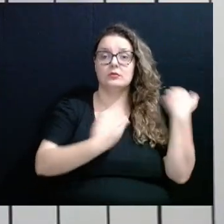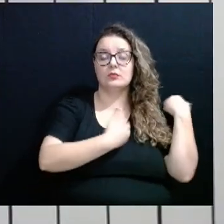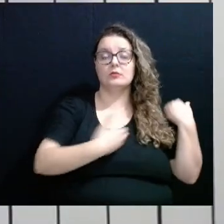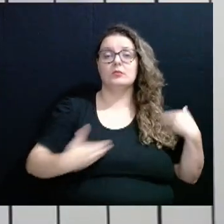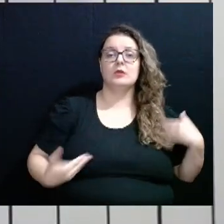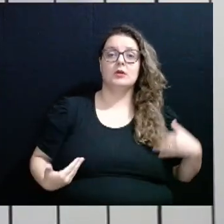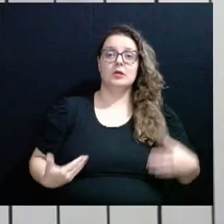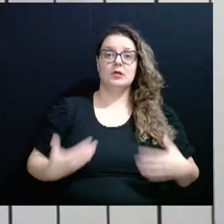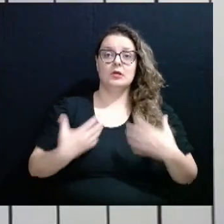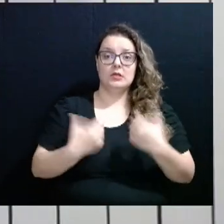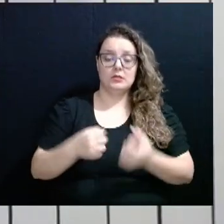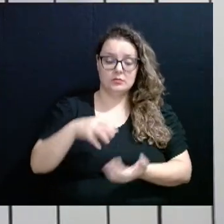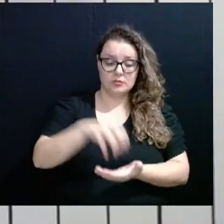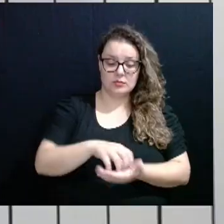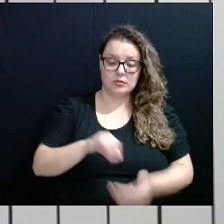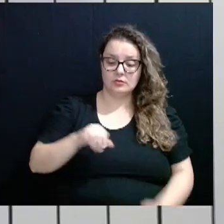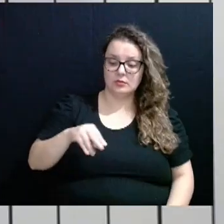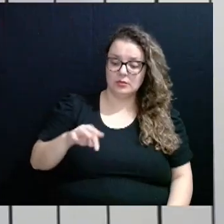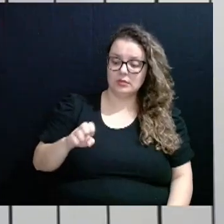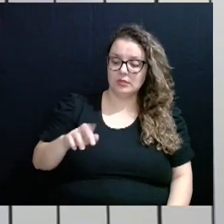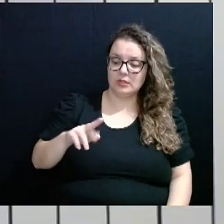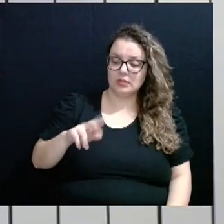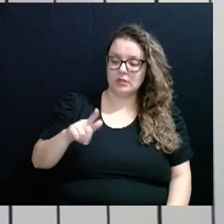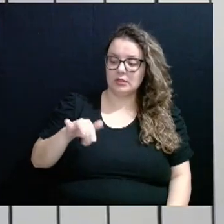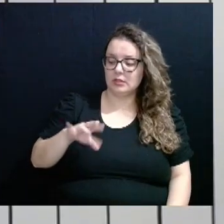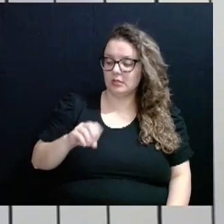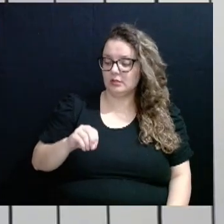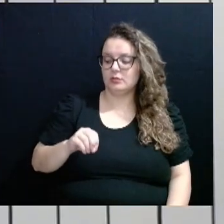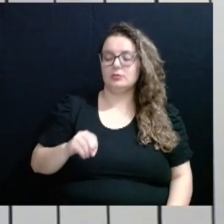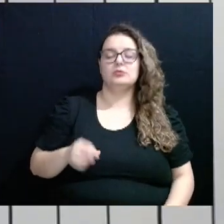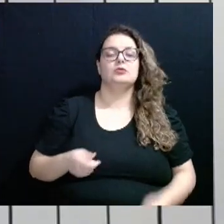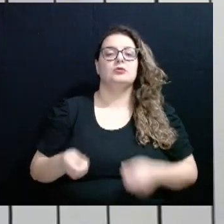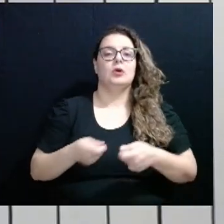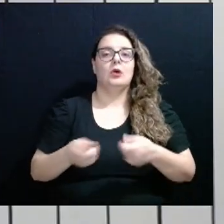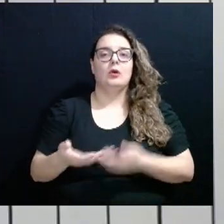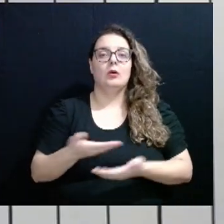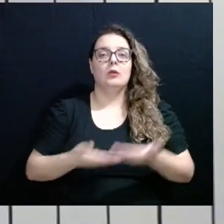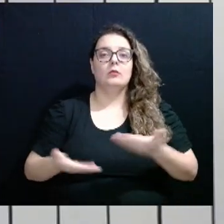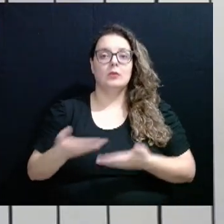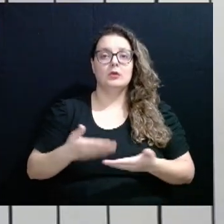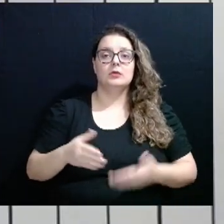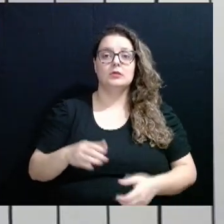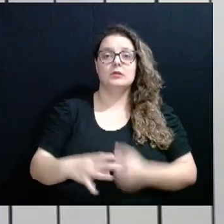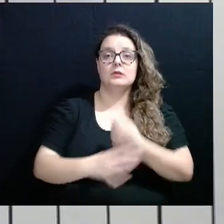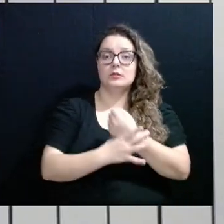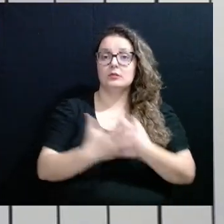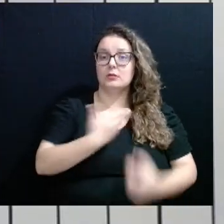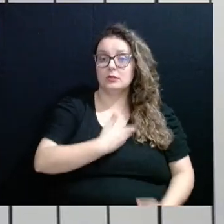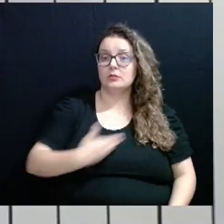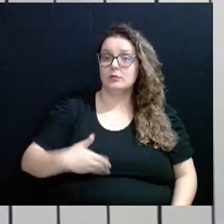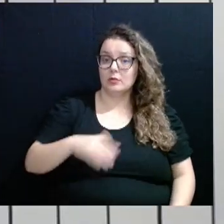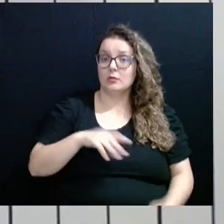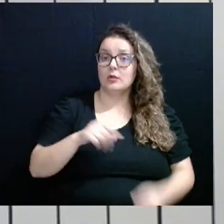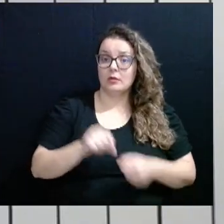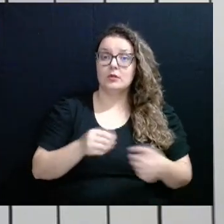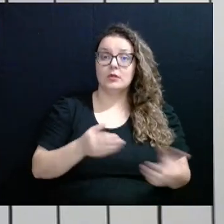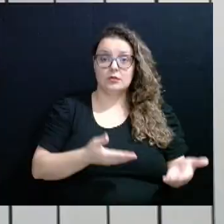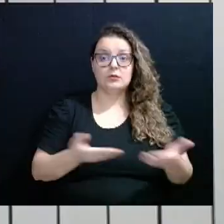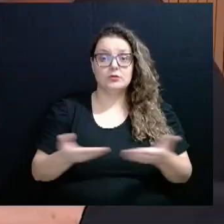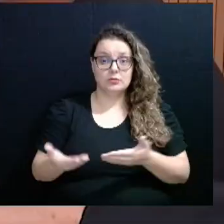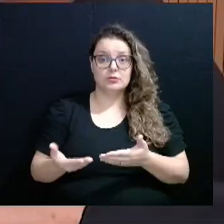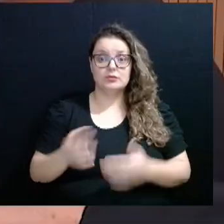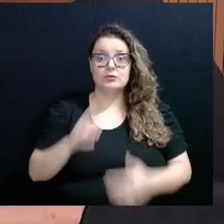Centro Integrado de Comando e Controle da Secretaria de Segurança Pública de Campinas, que fez uma apresentação de